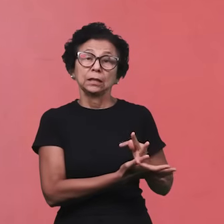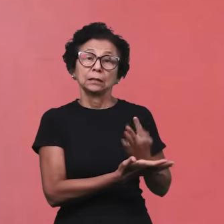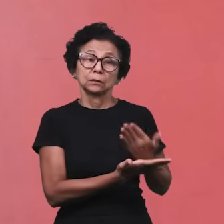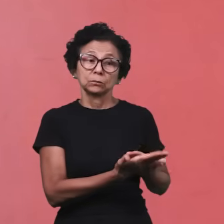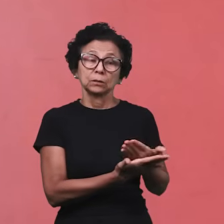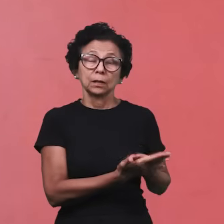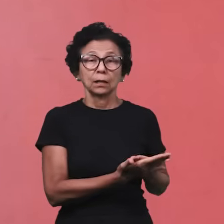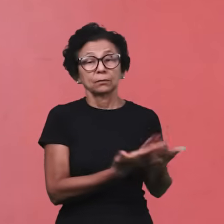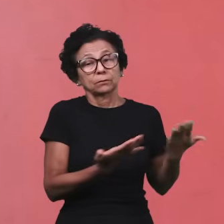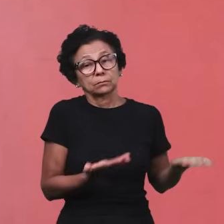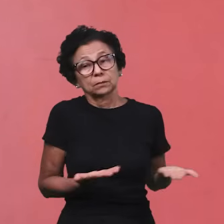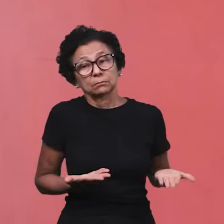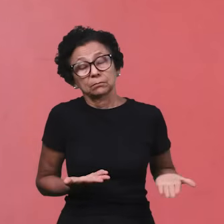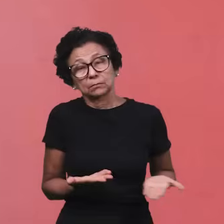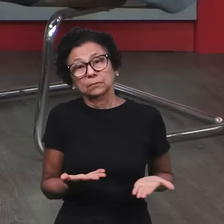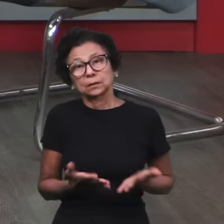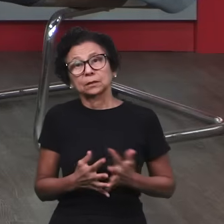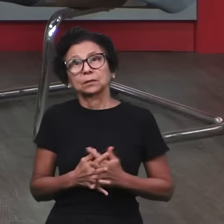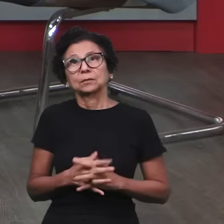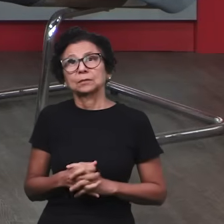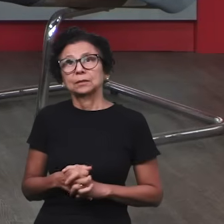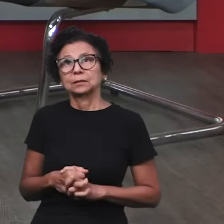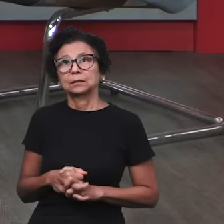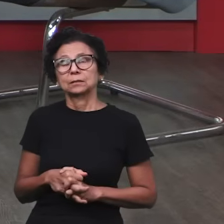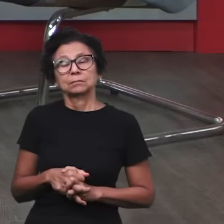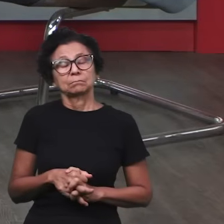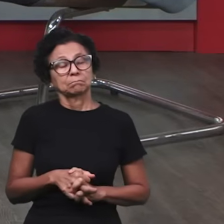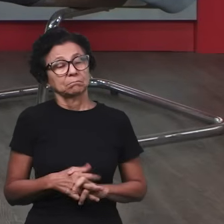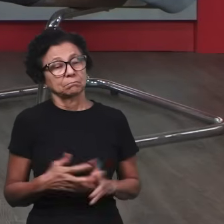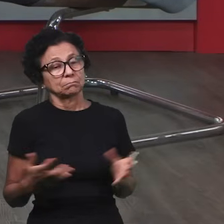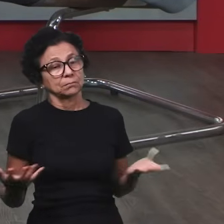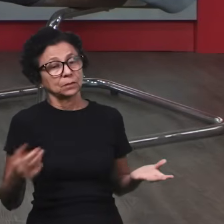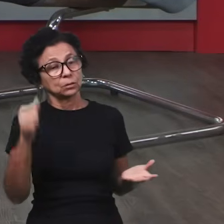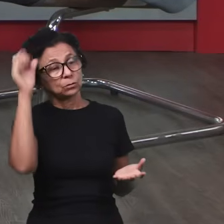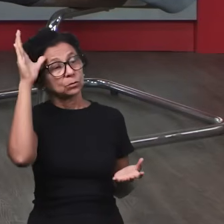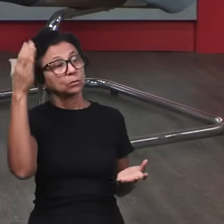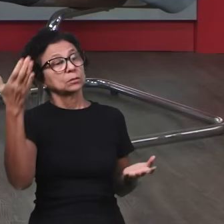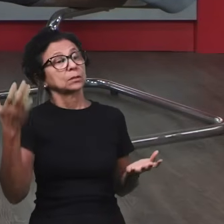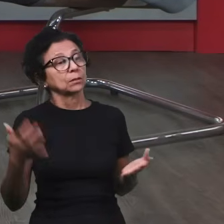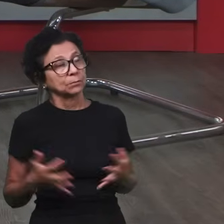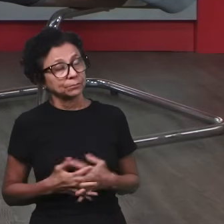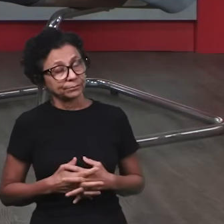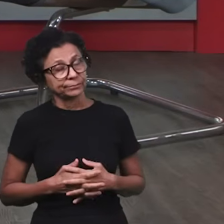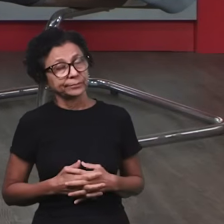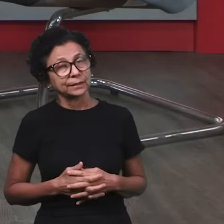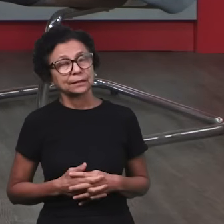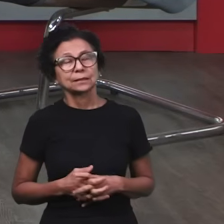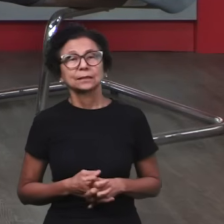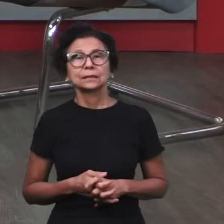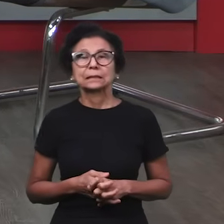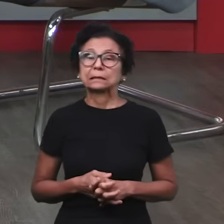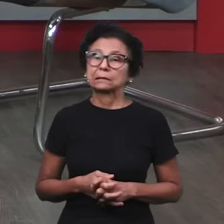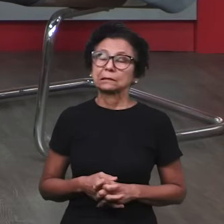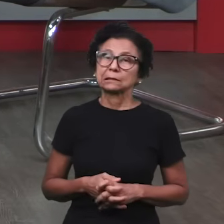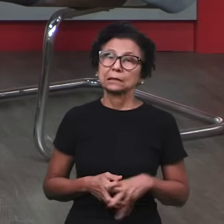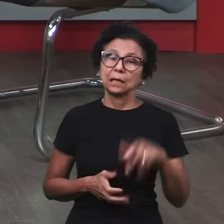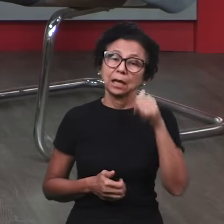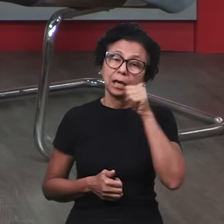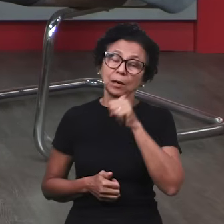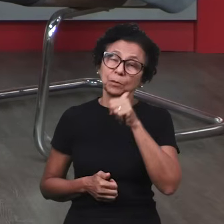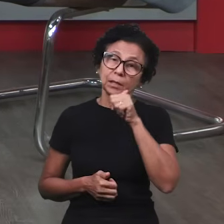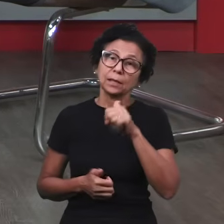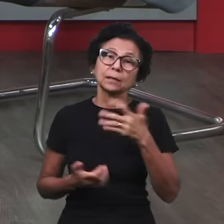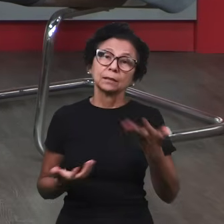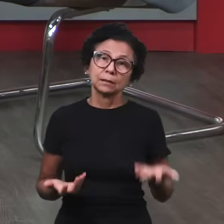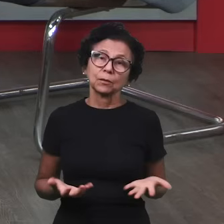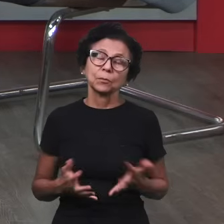porque quando você entra... Não ia a lugar nenhum, não ia chegar a lugar nenhum. E quem ia sofrer a mulher, que no final ela... Ia ser apedrejada. E outra coisa, primeira coisa, a gente sempre